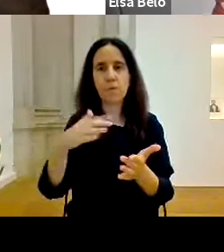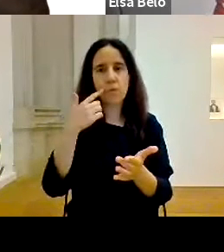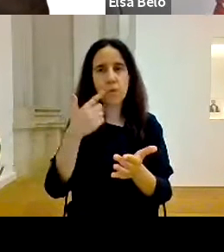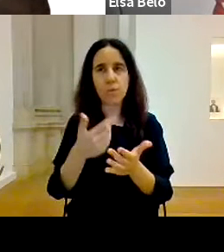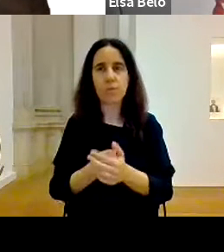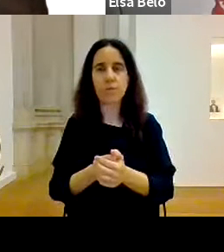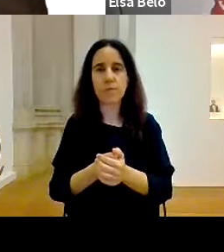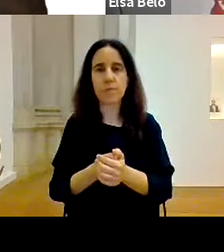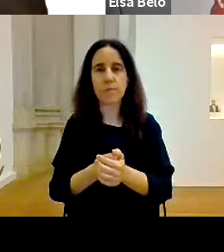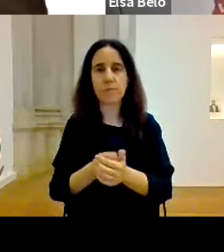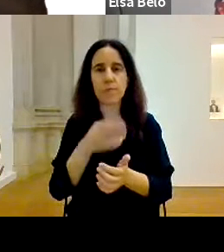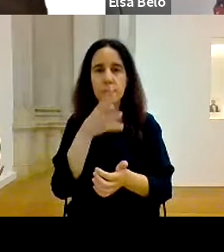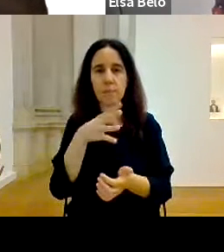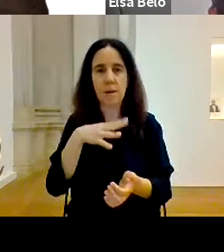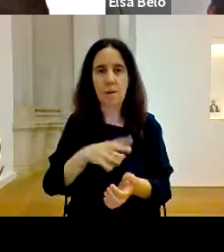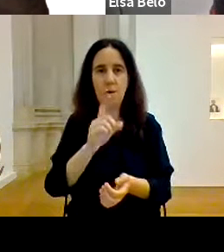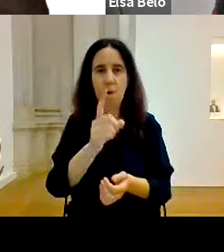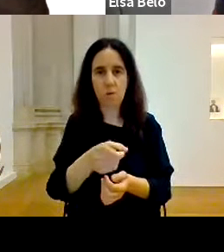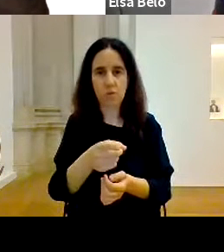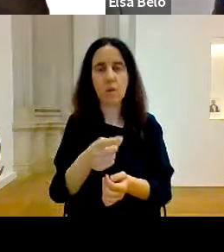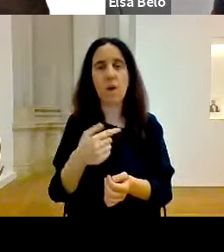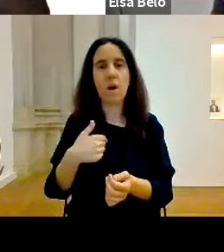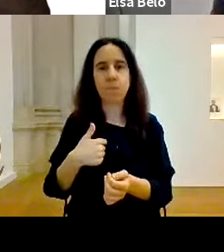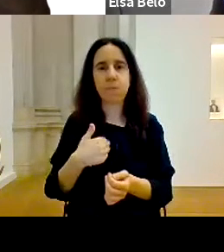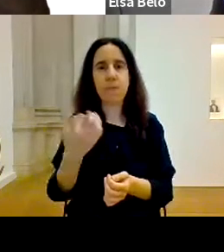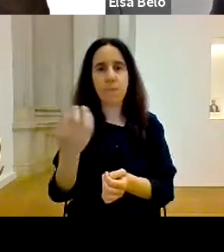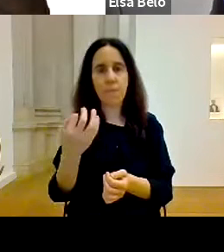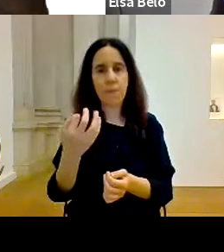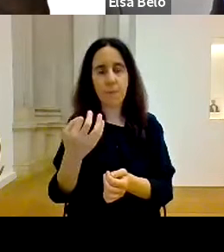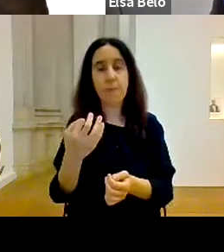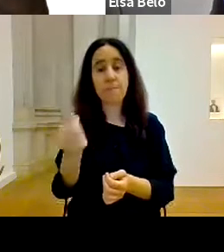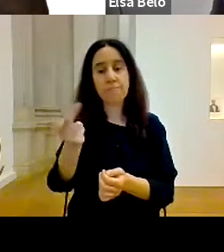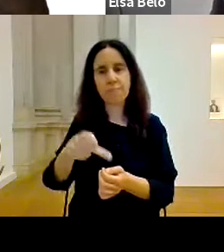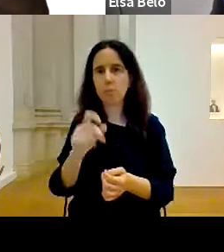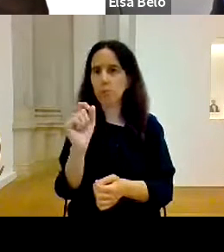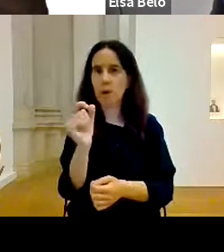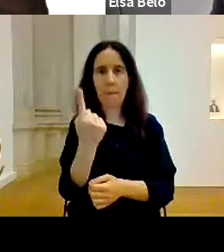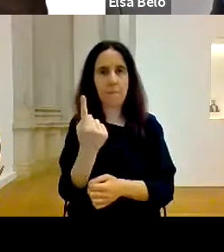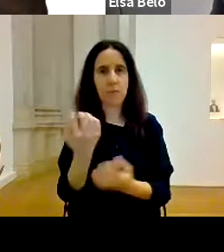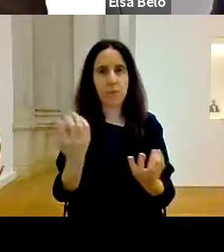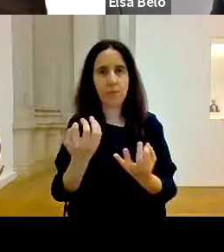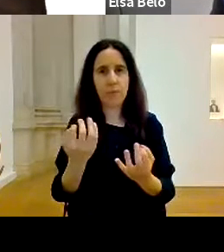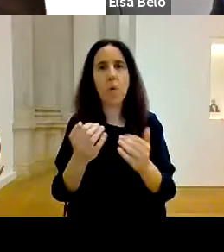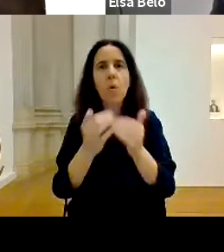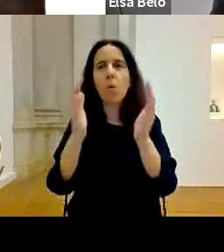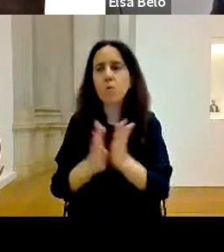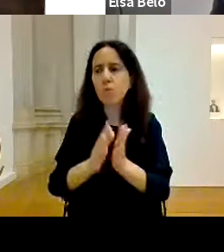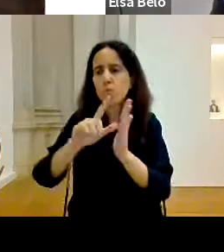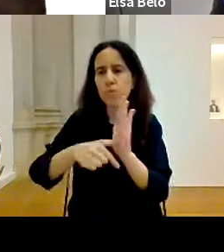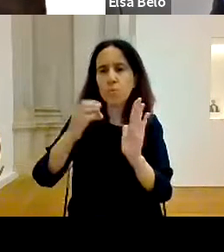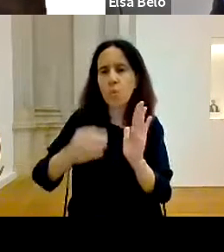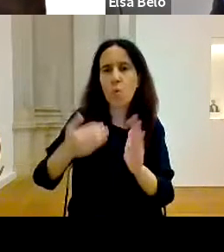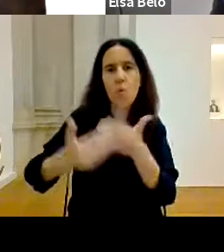também dizer o seguinte: é certo que reconheço que isto foi muito rápido e, portanto, nem todos os projetos estavam a